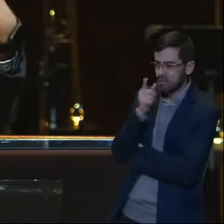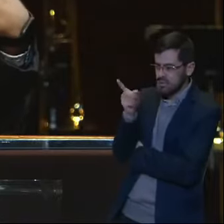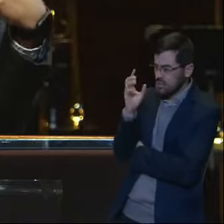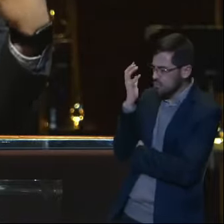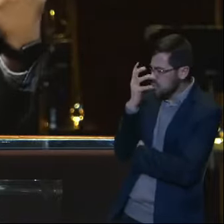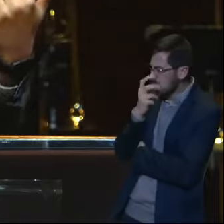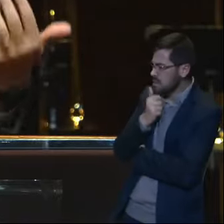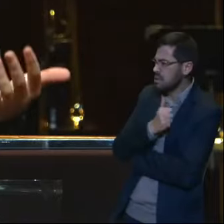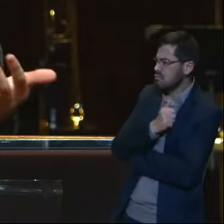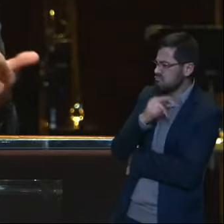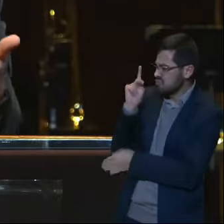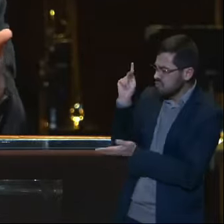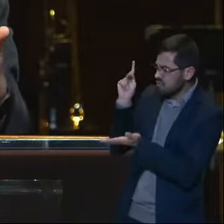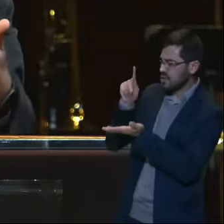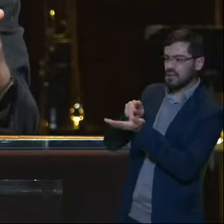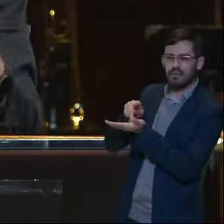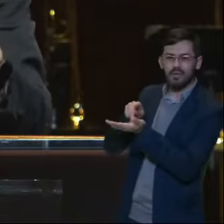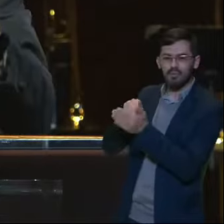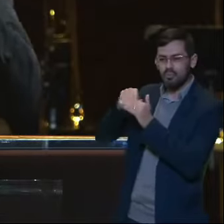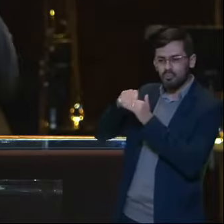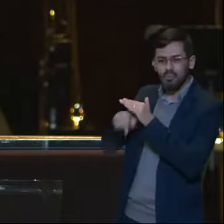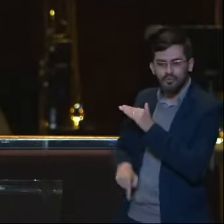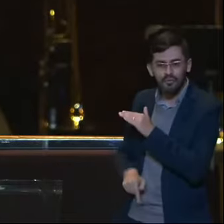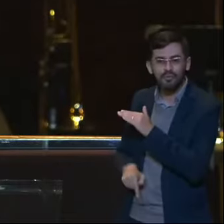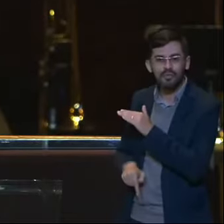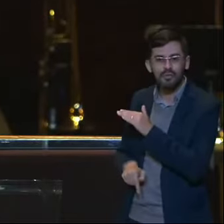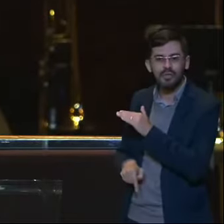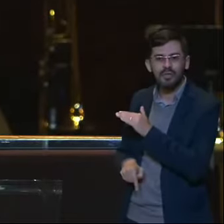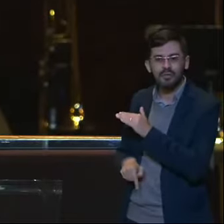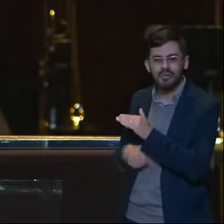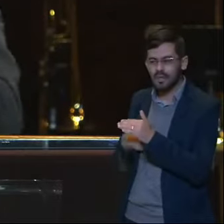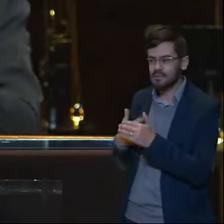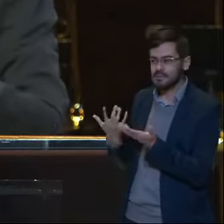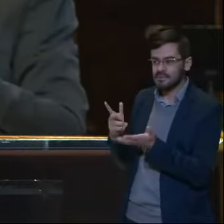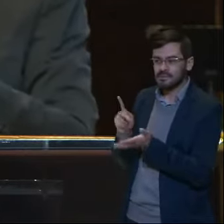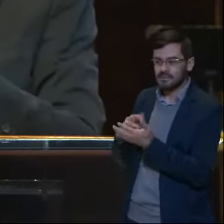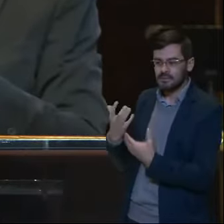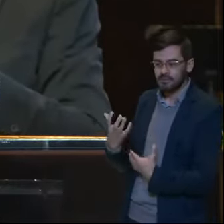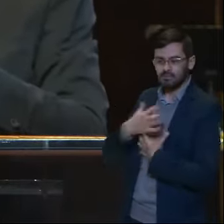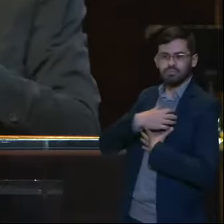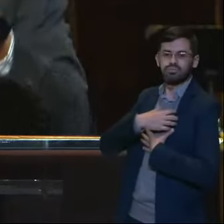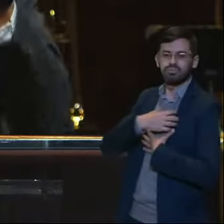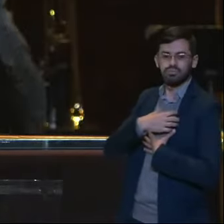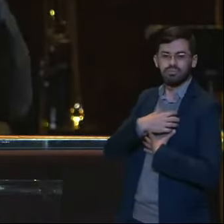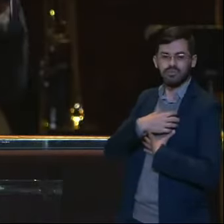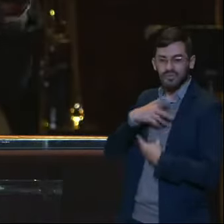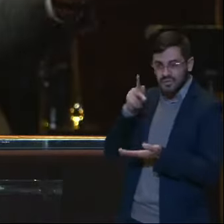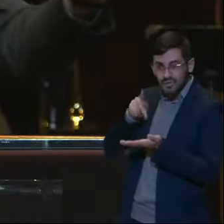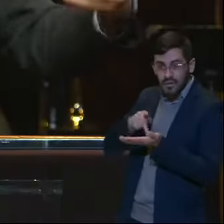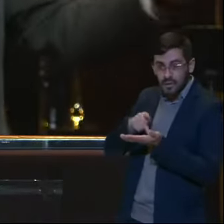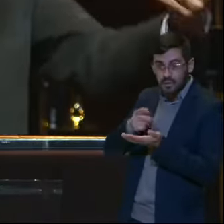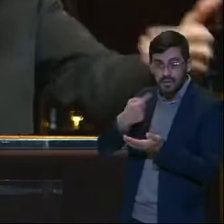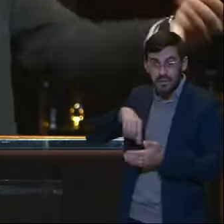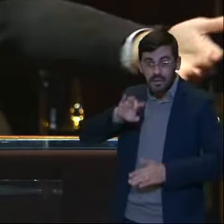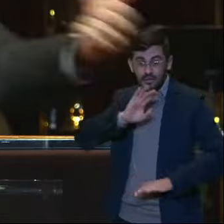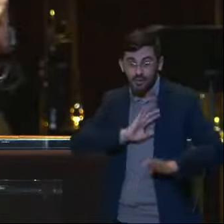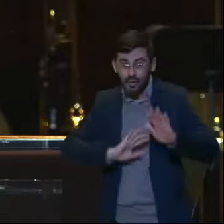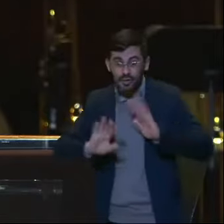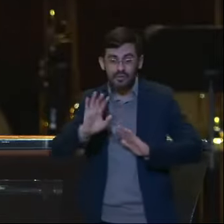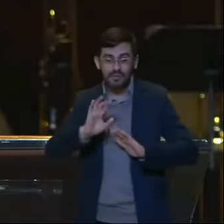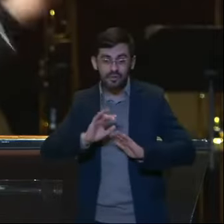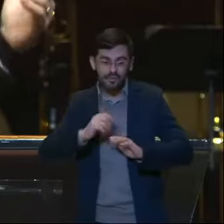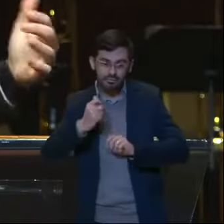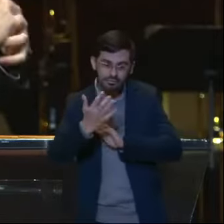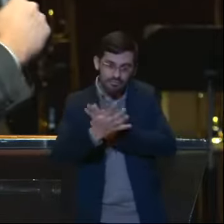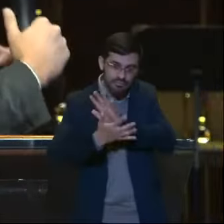genuíno, simples, que acaba cativando o coração delas. E que as nossas palavras aí, elas